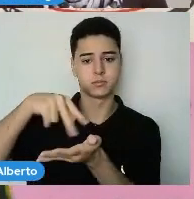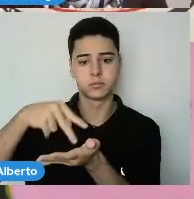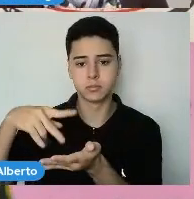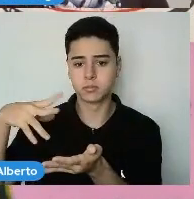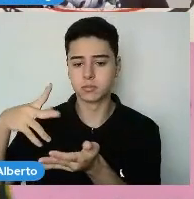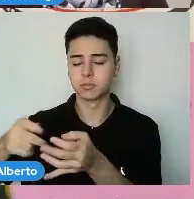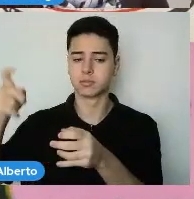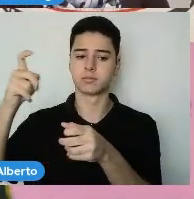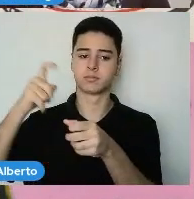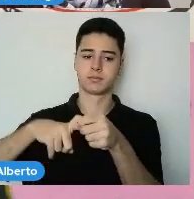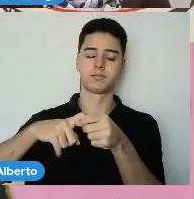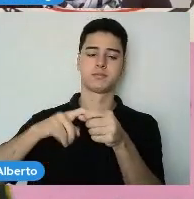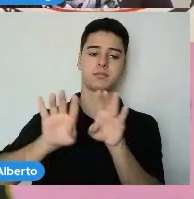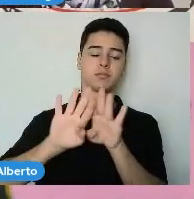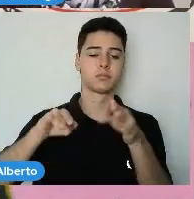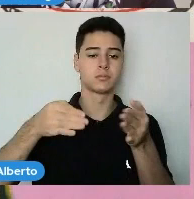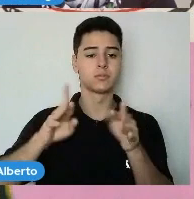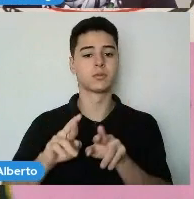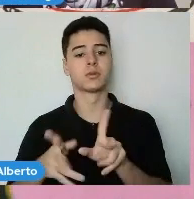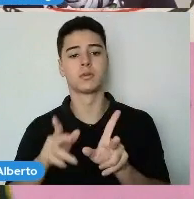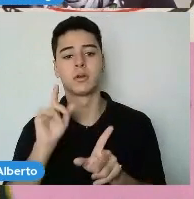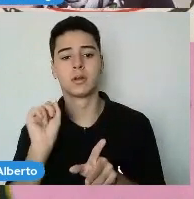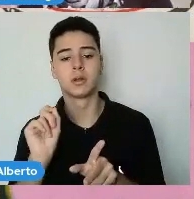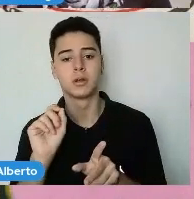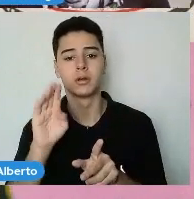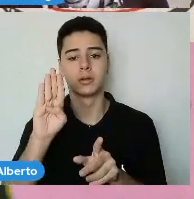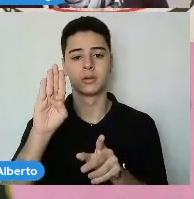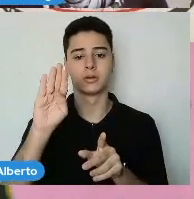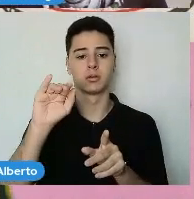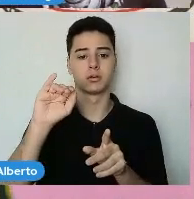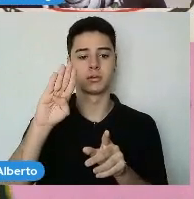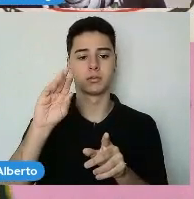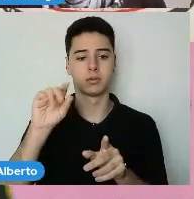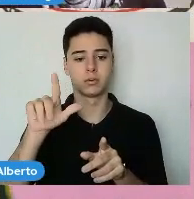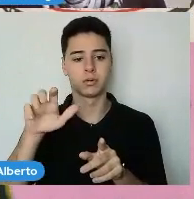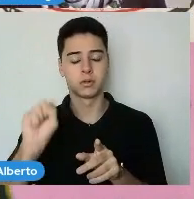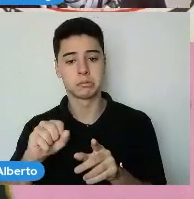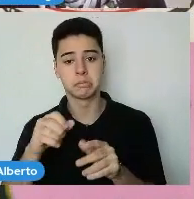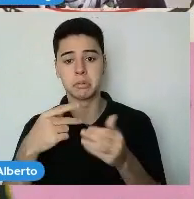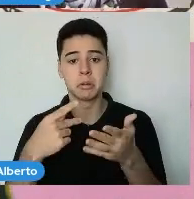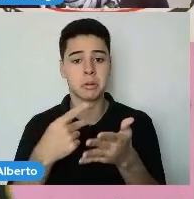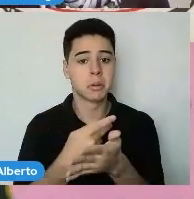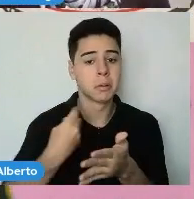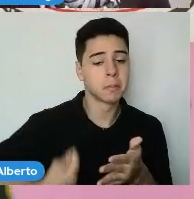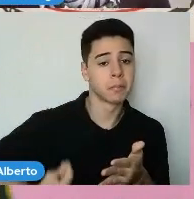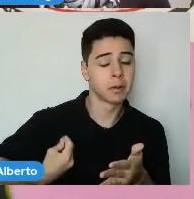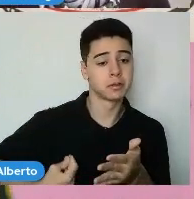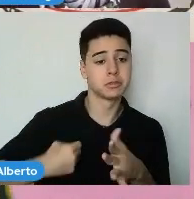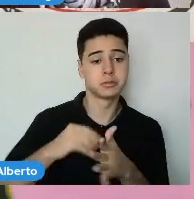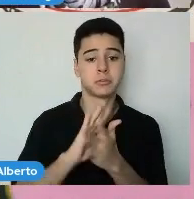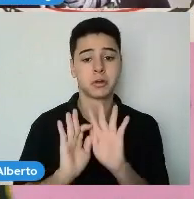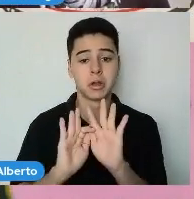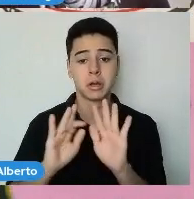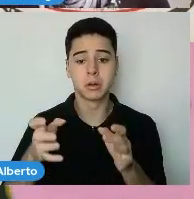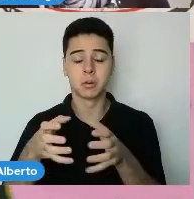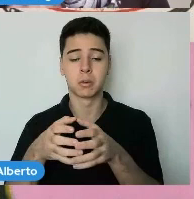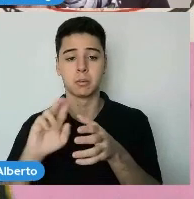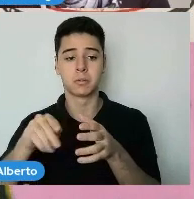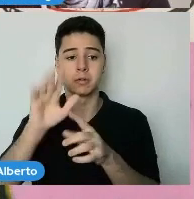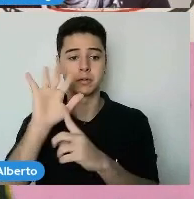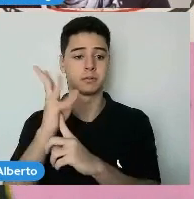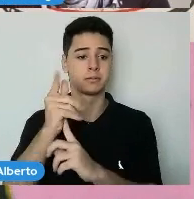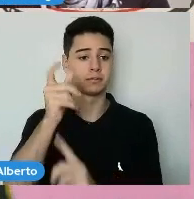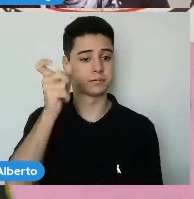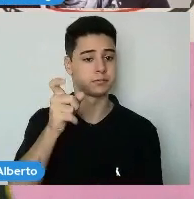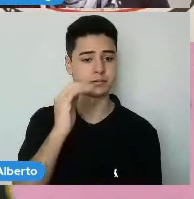instalação. E o grande diferencial do Beuys é que ele não só participou do Grupo Fluxus, mas ele é um dos artistas mais